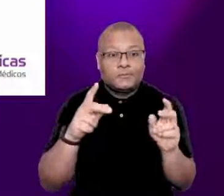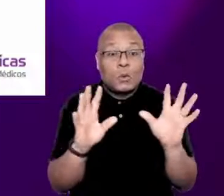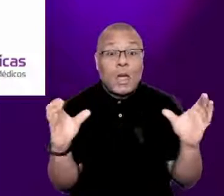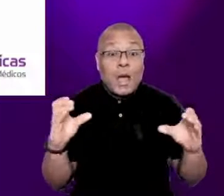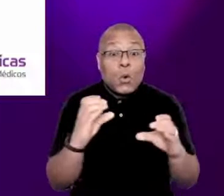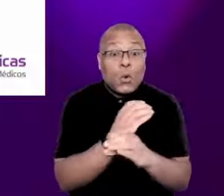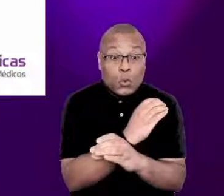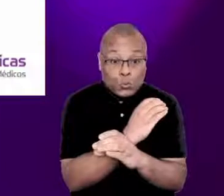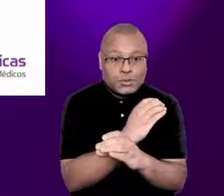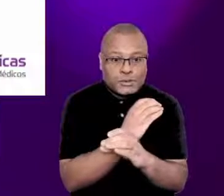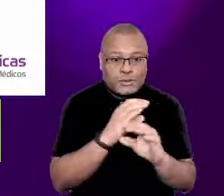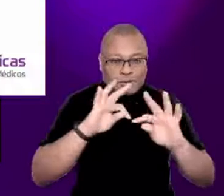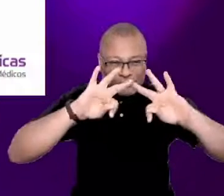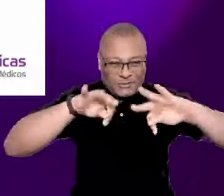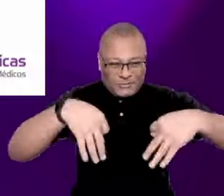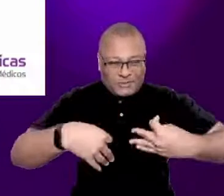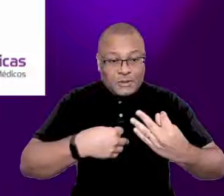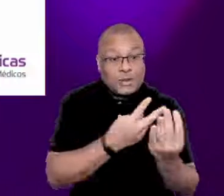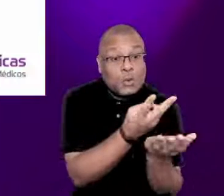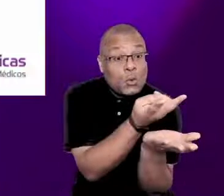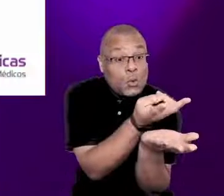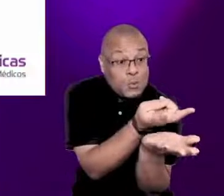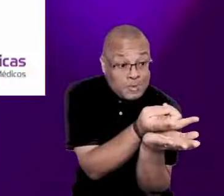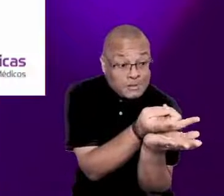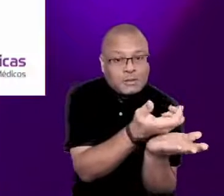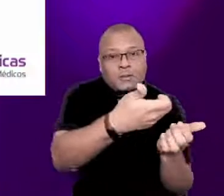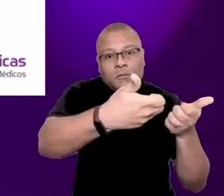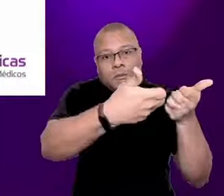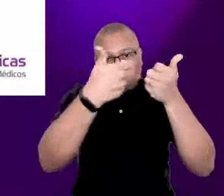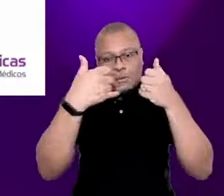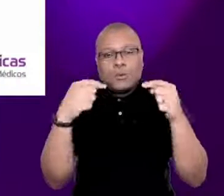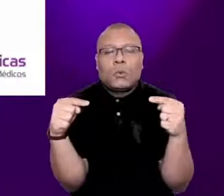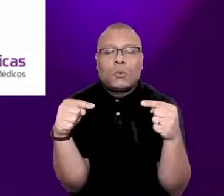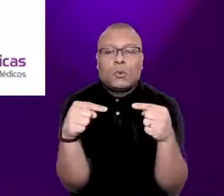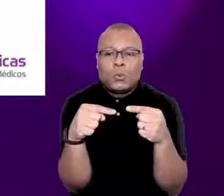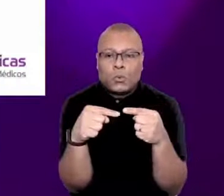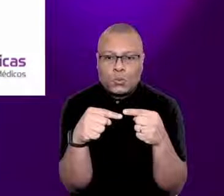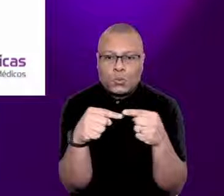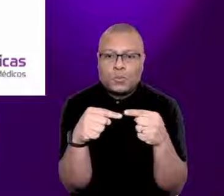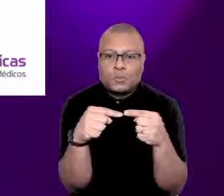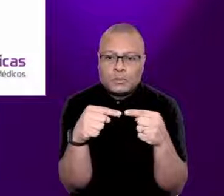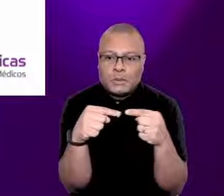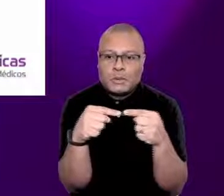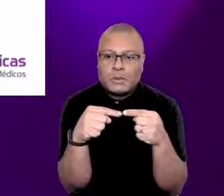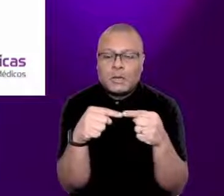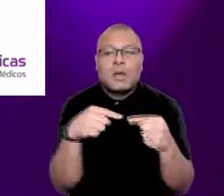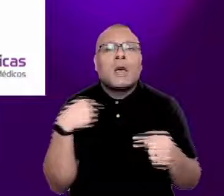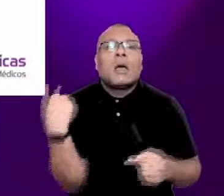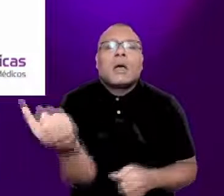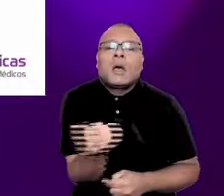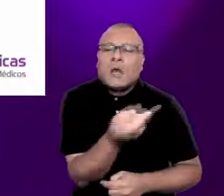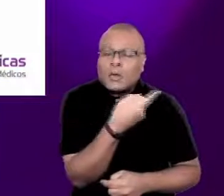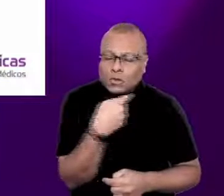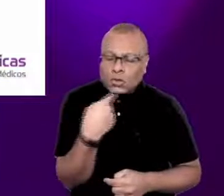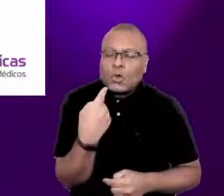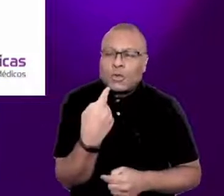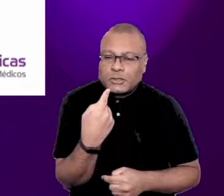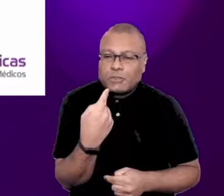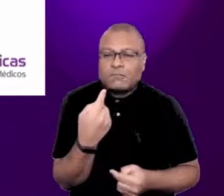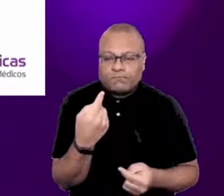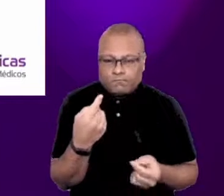desfechos reportados pelos pacientes. Então, alinhados com a nossa com o